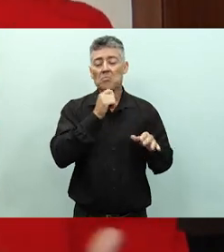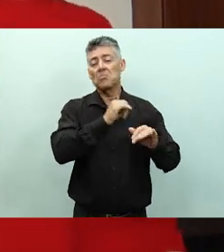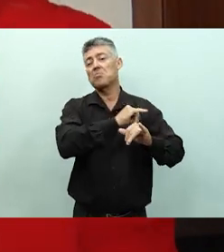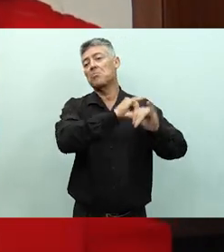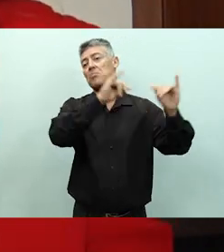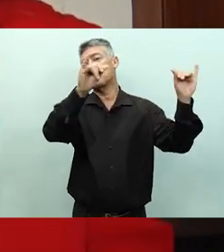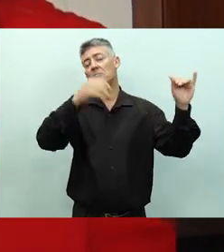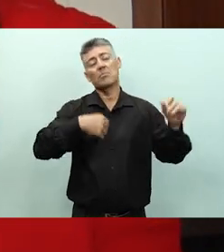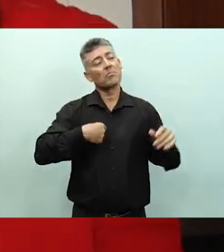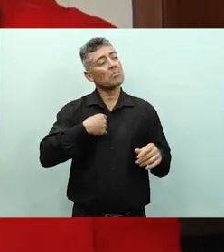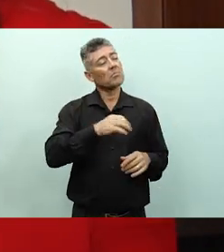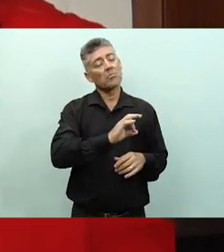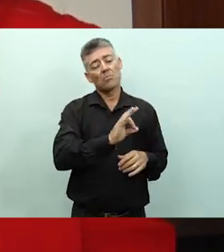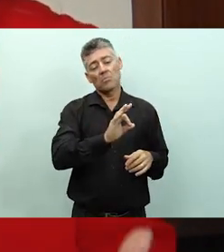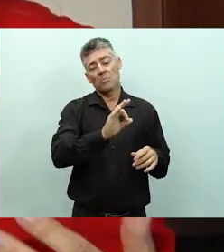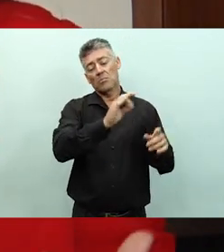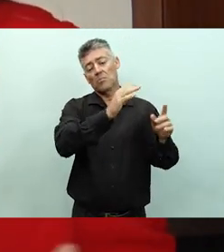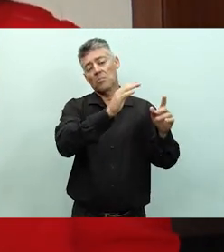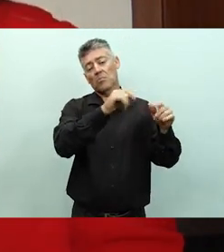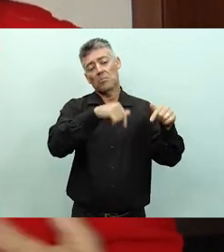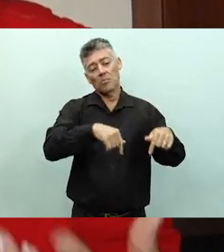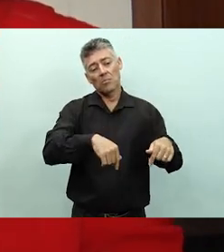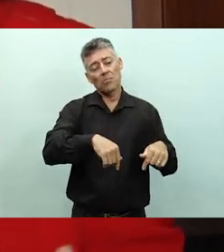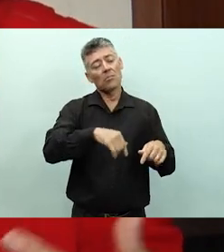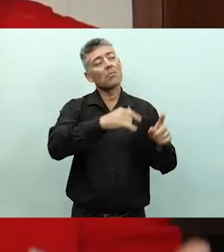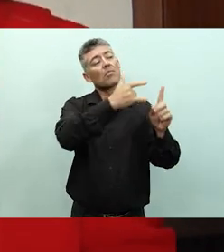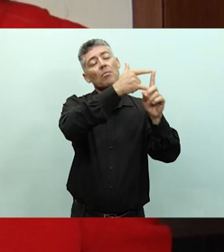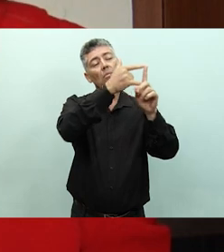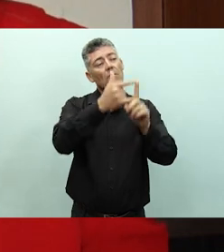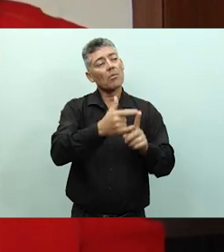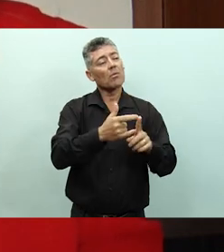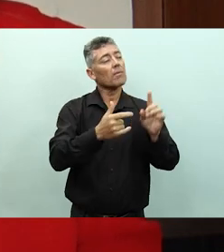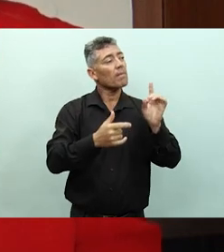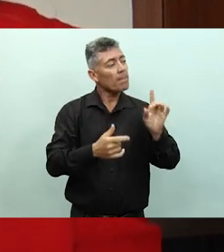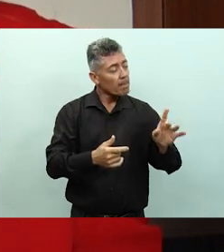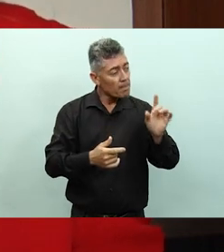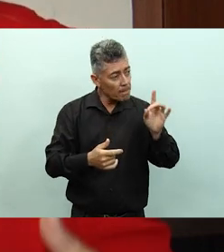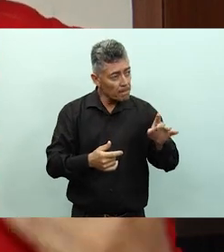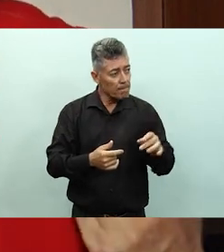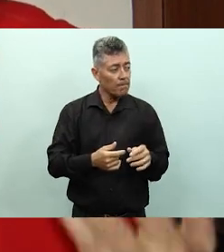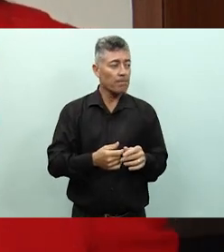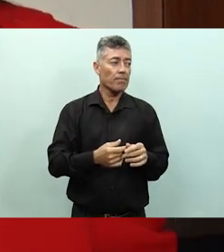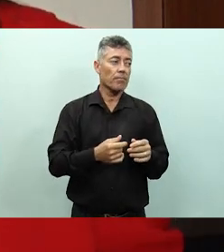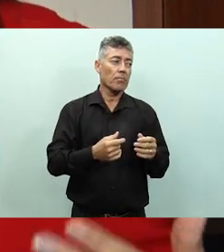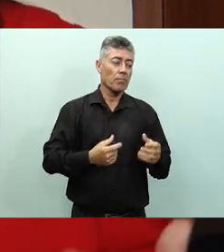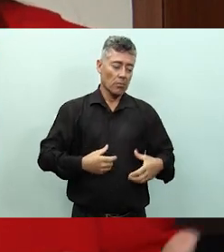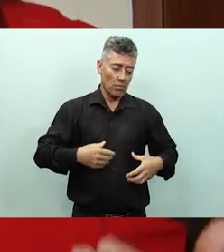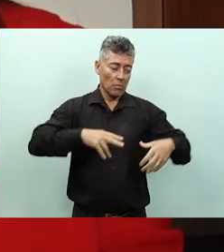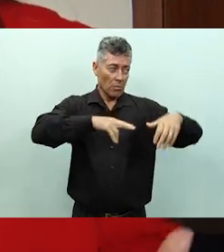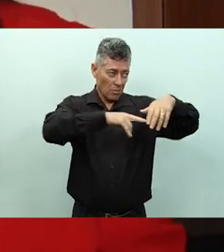praticamente não fez campanha presencial, a campanha dela foi toda virtual e